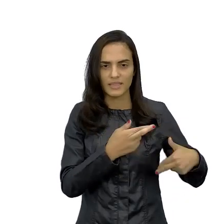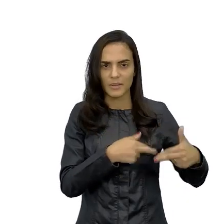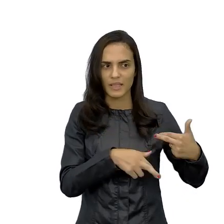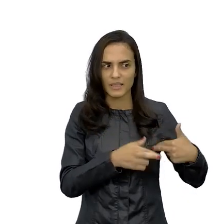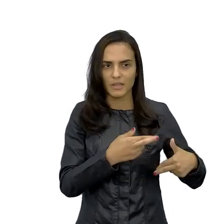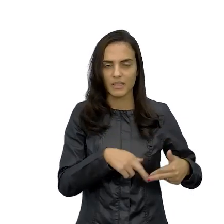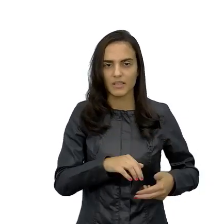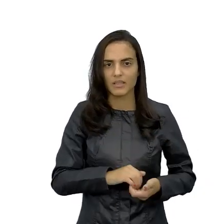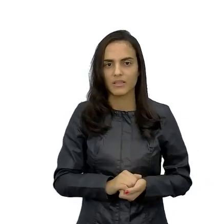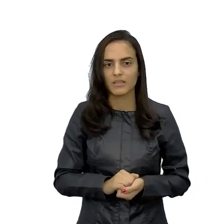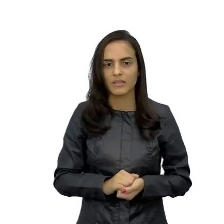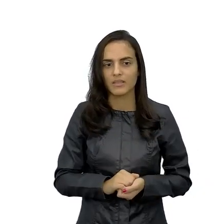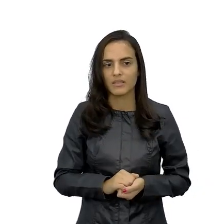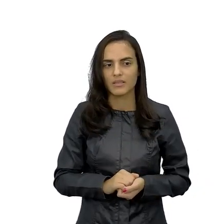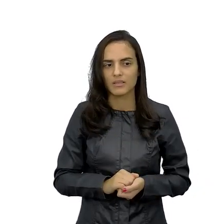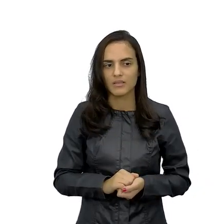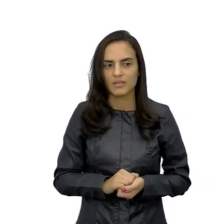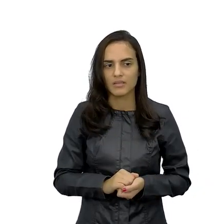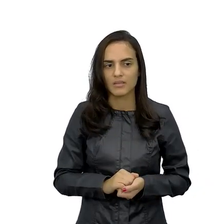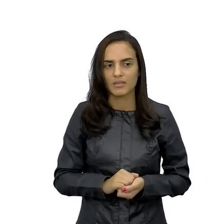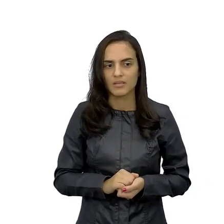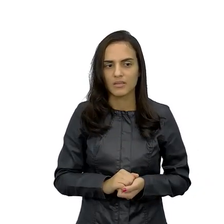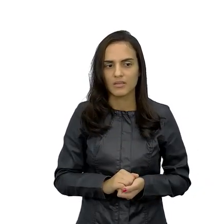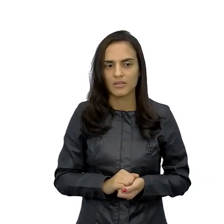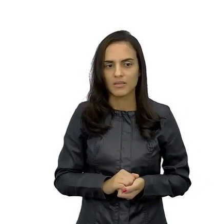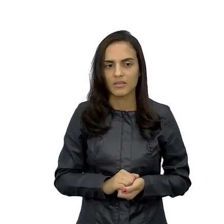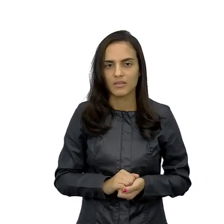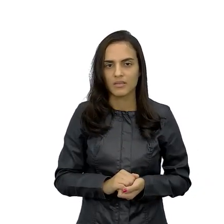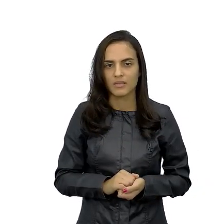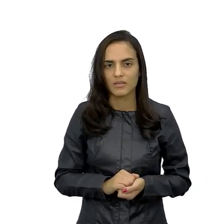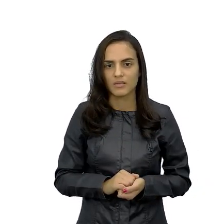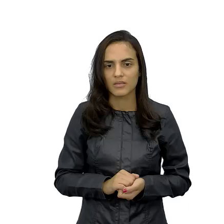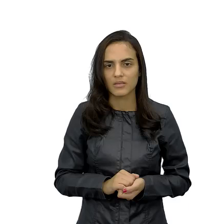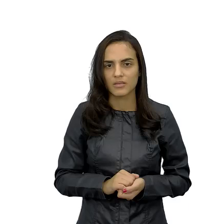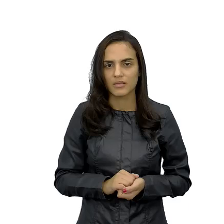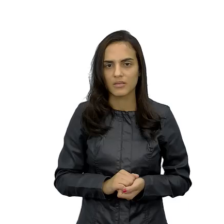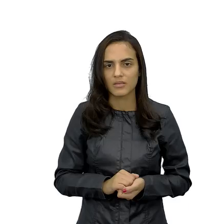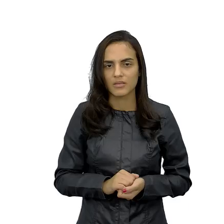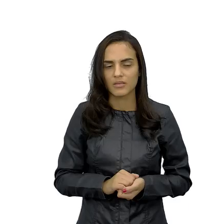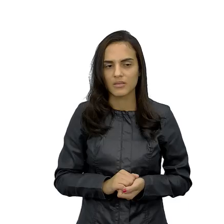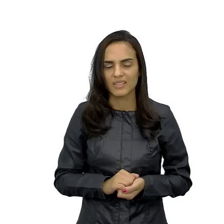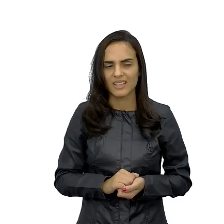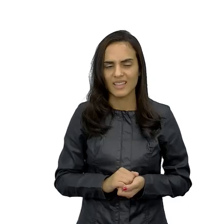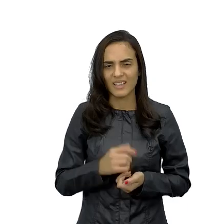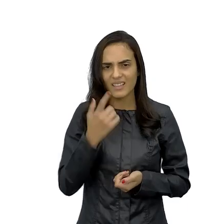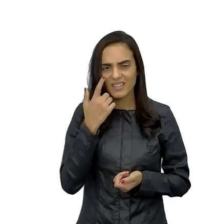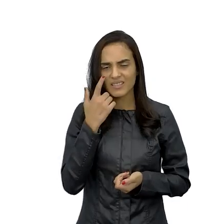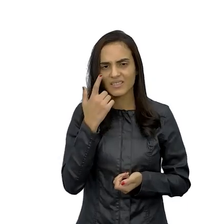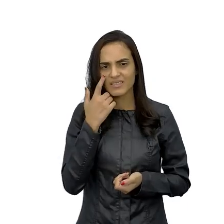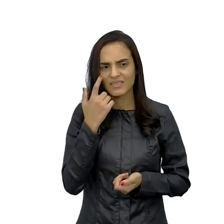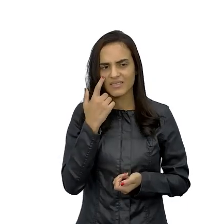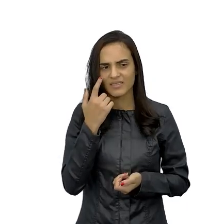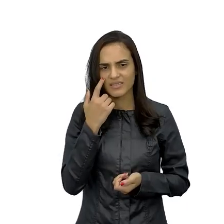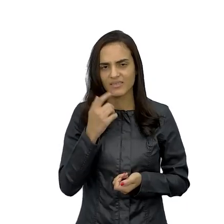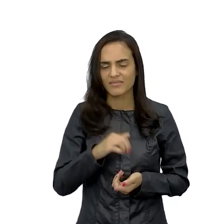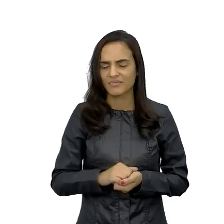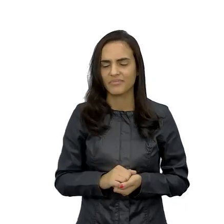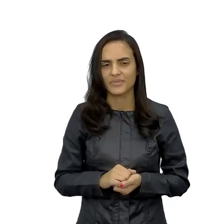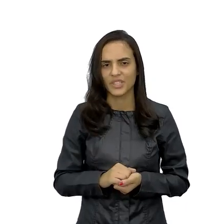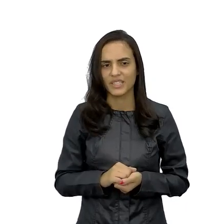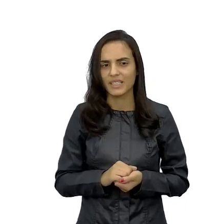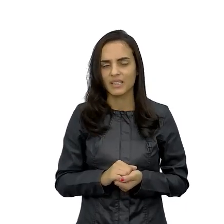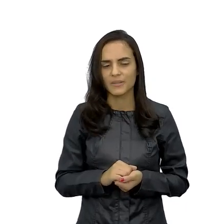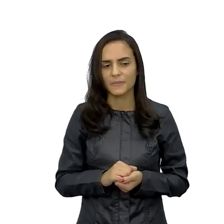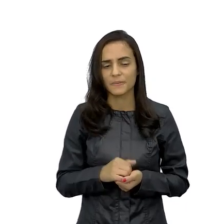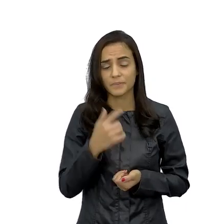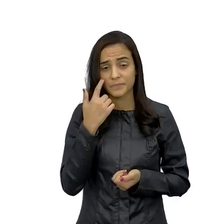portuguesa, como a Suzete mencionou que eu faria. Bem, O percurso que eu fiz